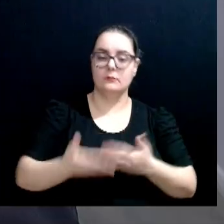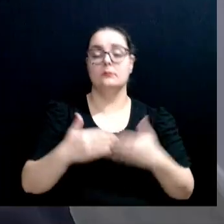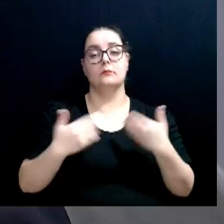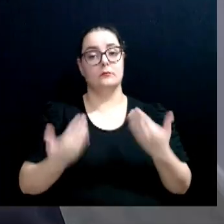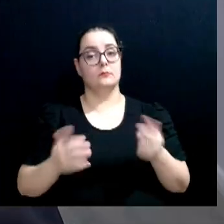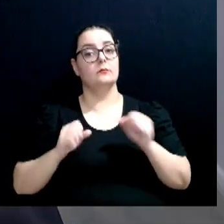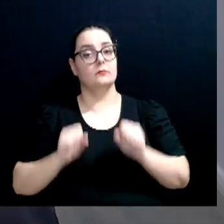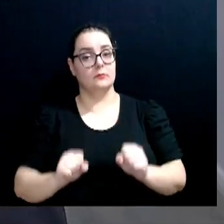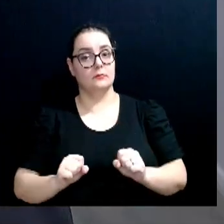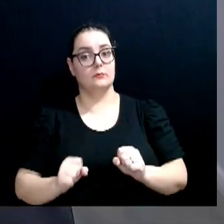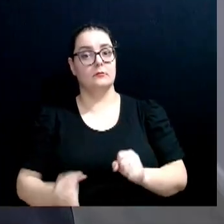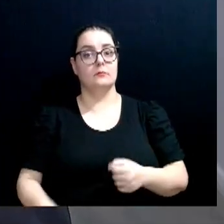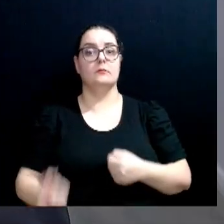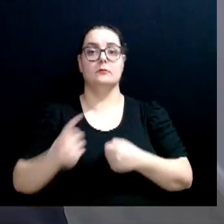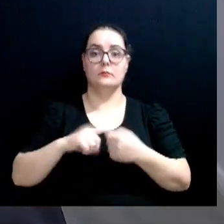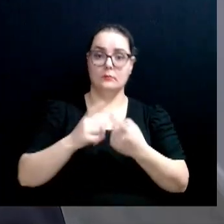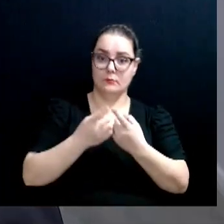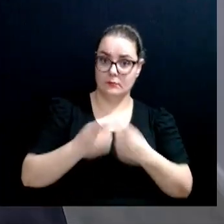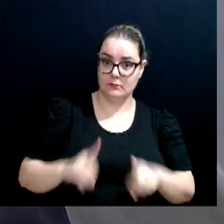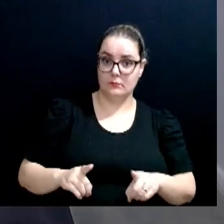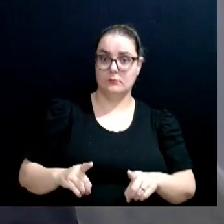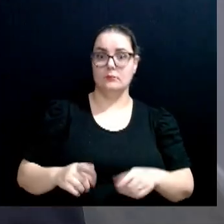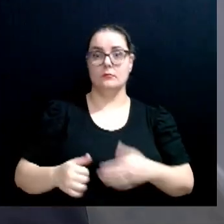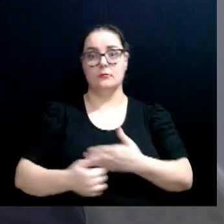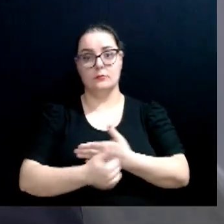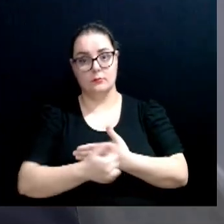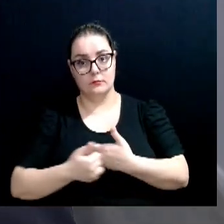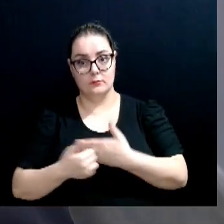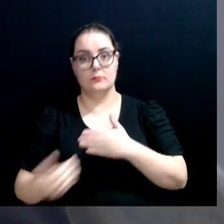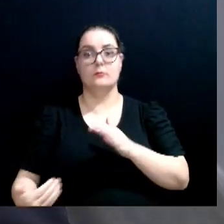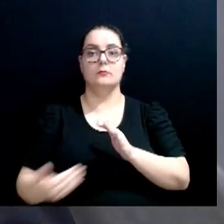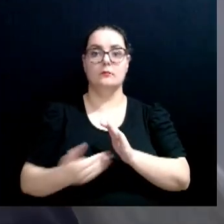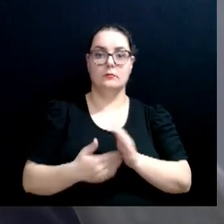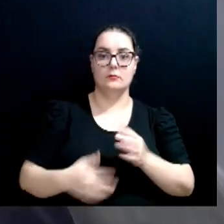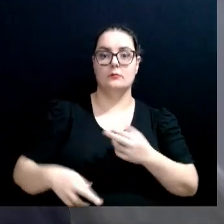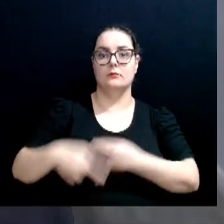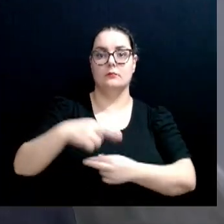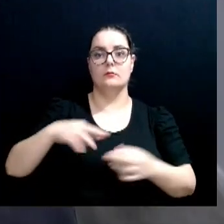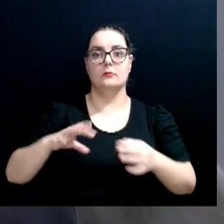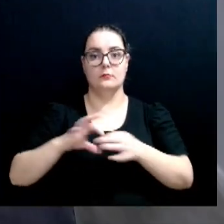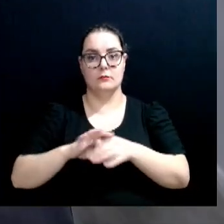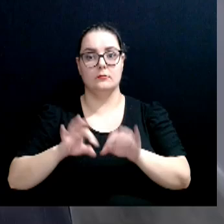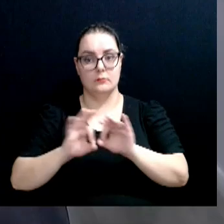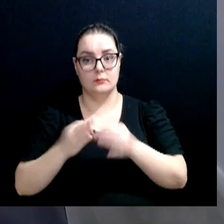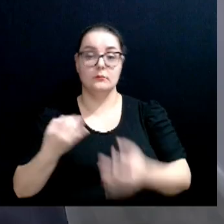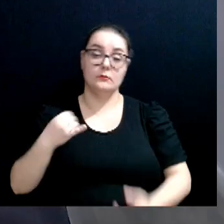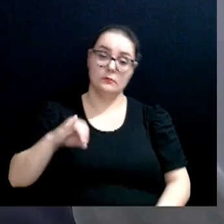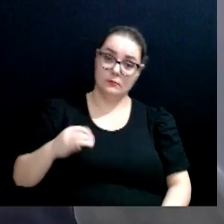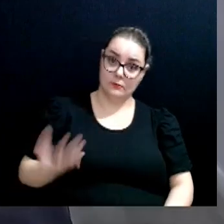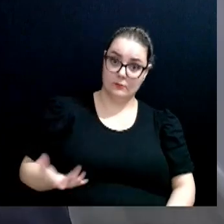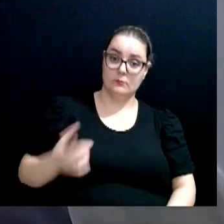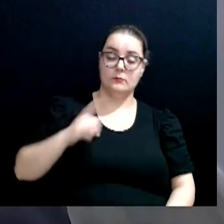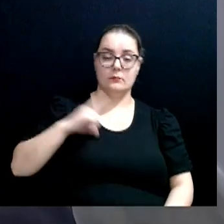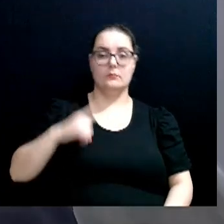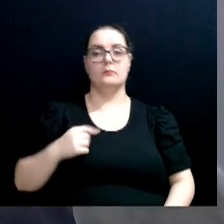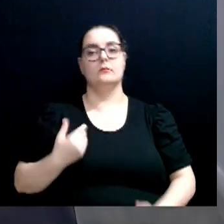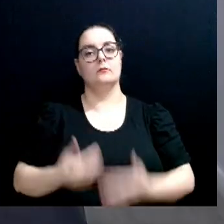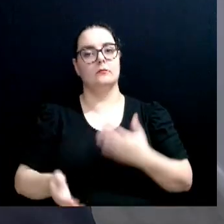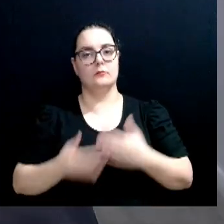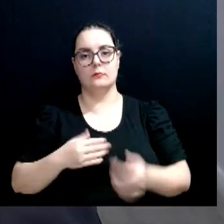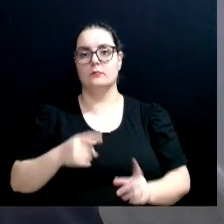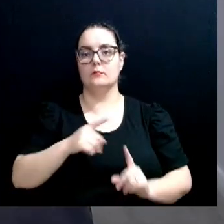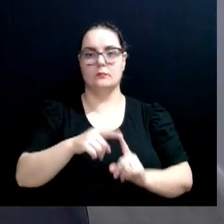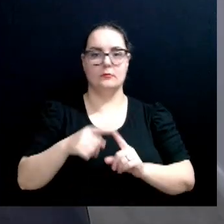a dignidade dele, a moral e até o vínculo familiar, caso exista qualquer tipo de contato com